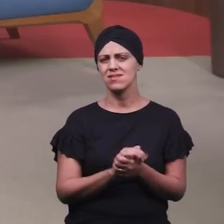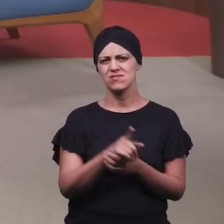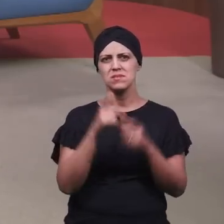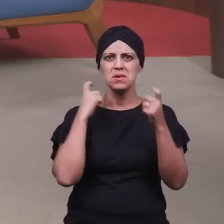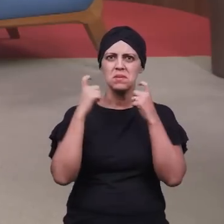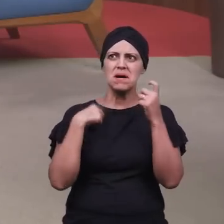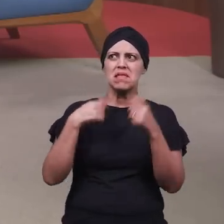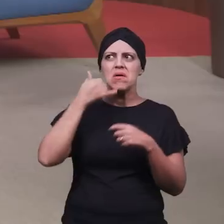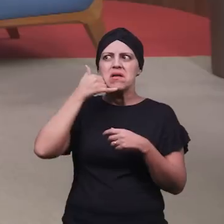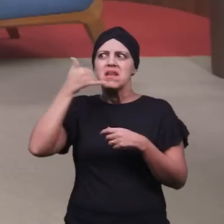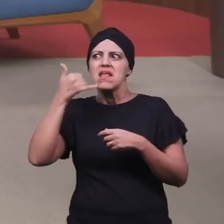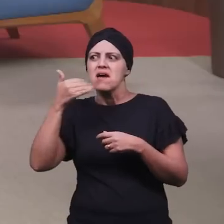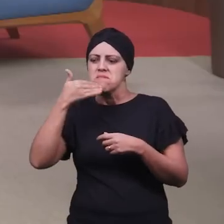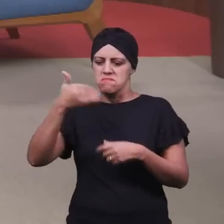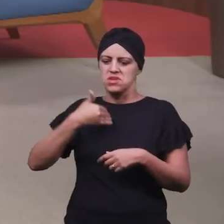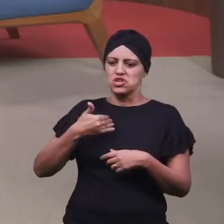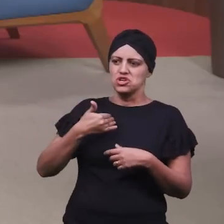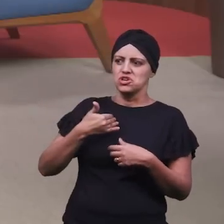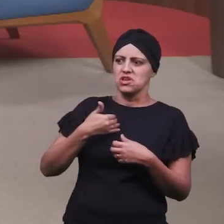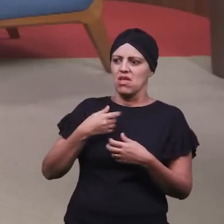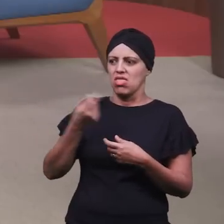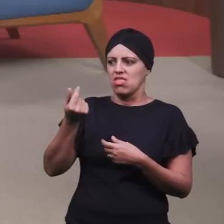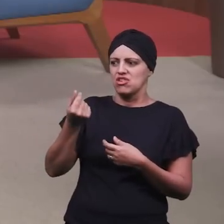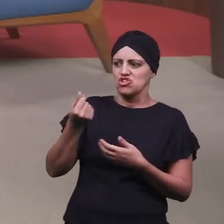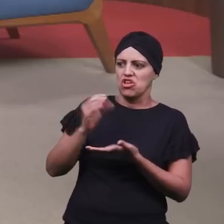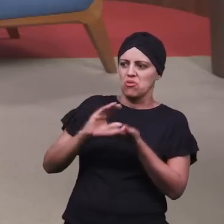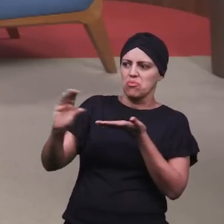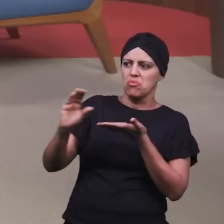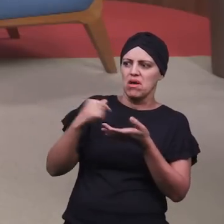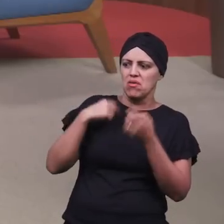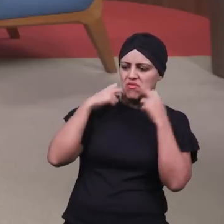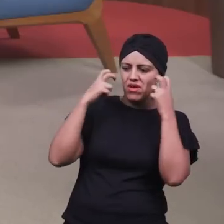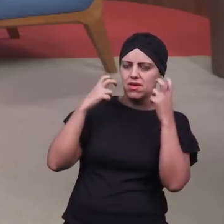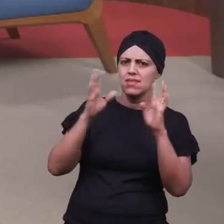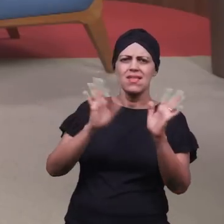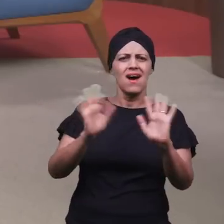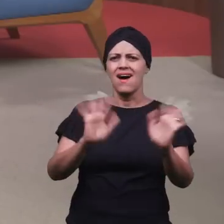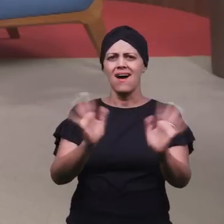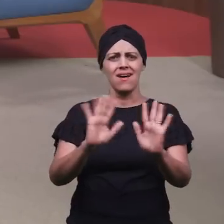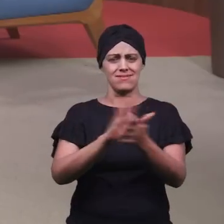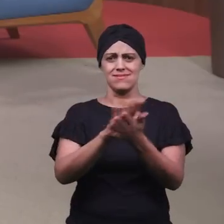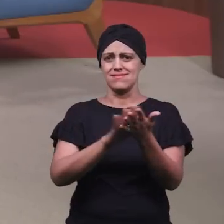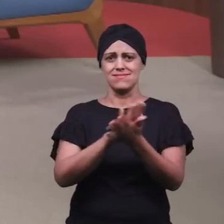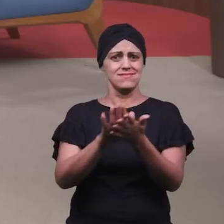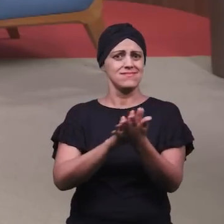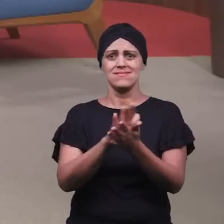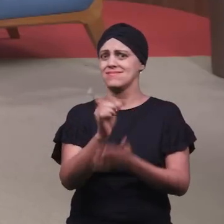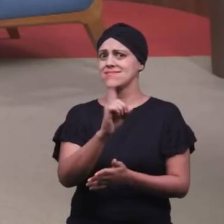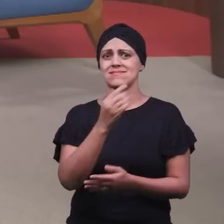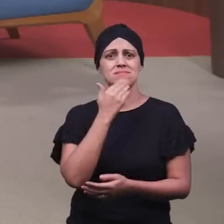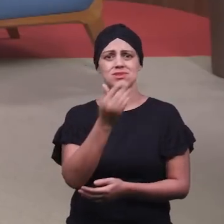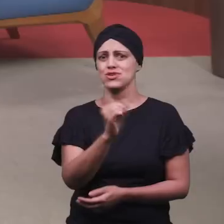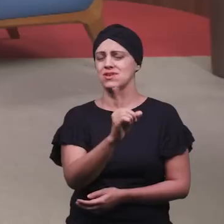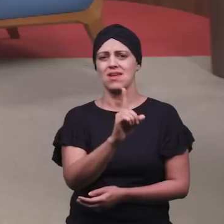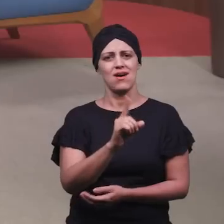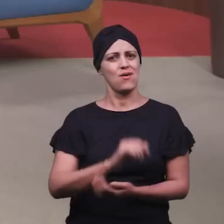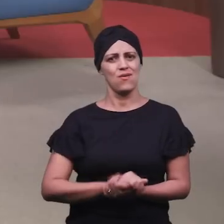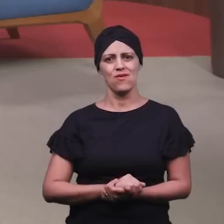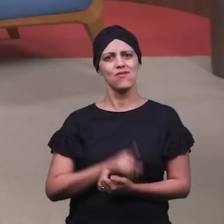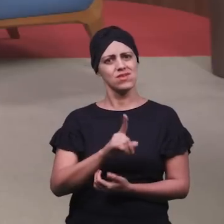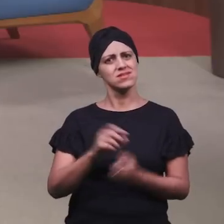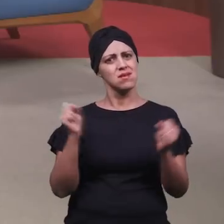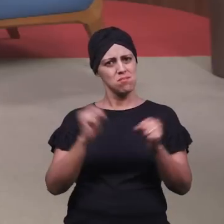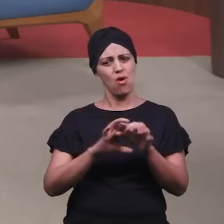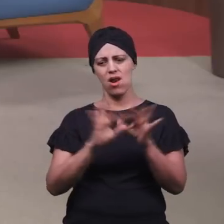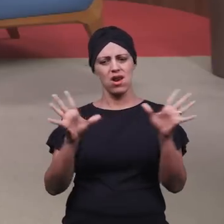Você pode estar preocupado, eu vou ligar, o pessoal vai me pedir uma oferta, eu vou ficar constrangido. Nós não vamos pedir nada a você,